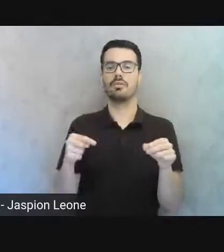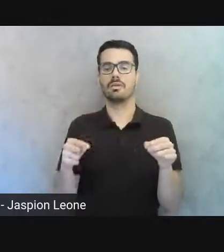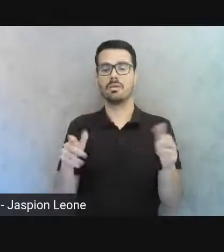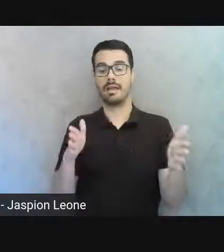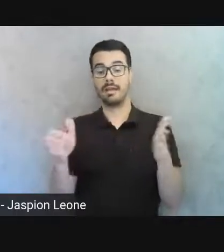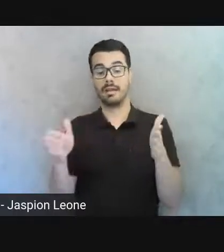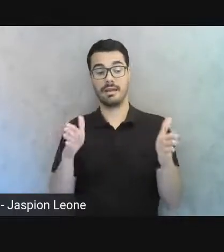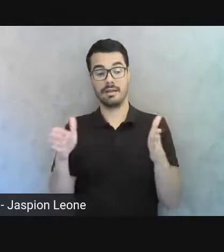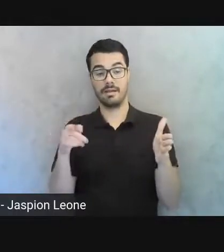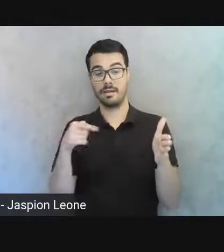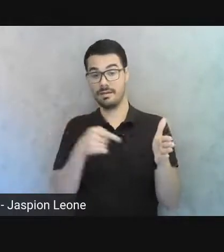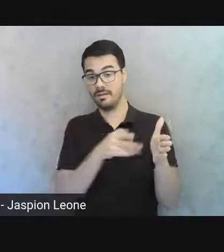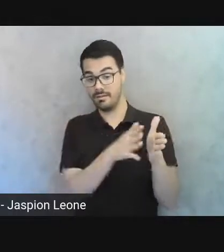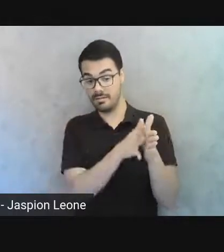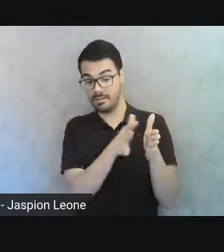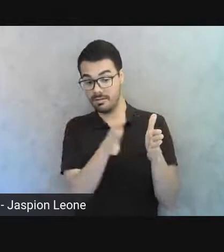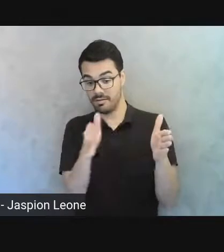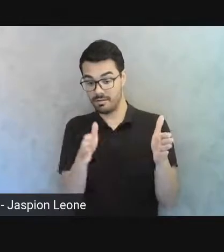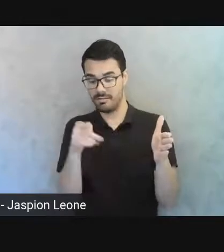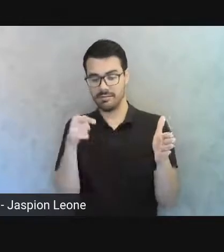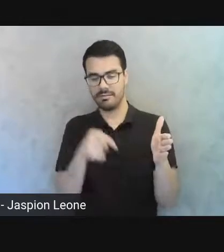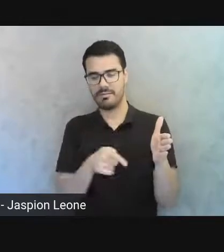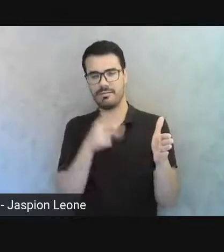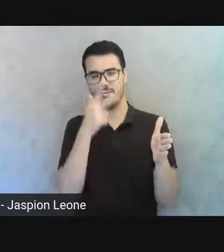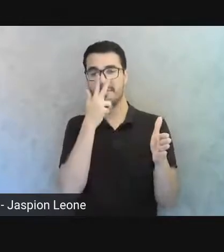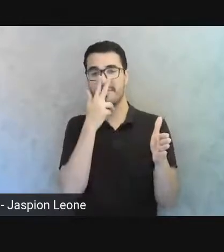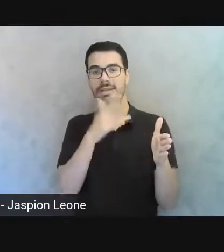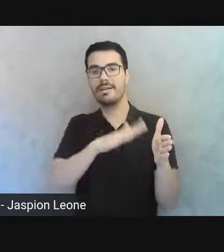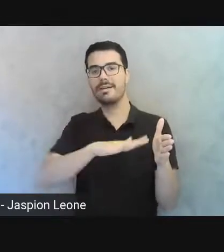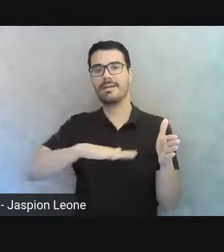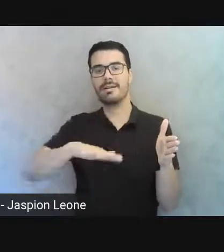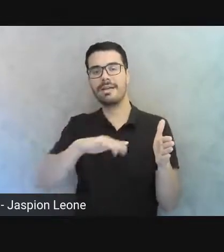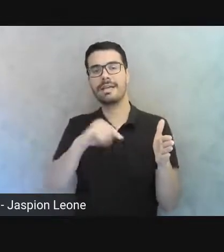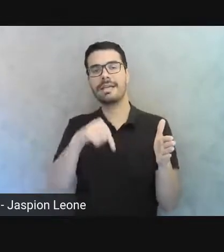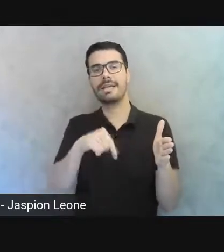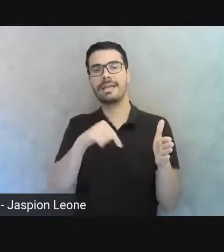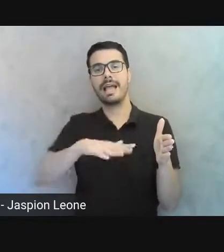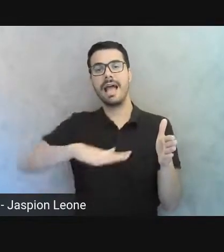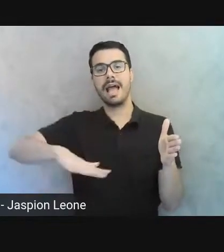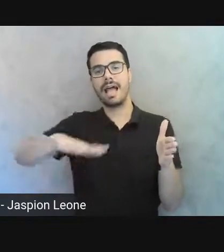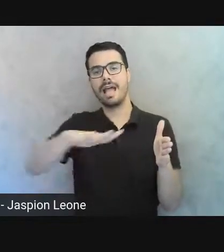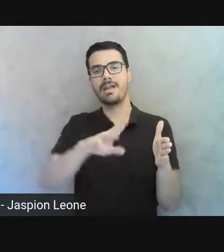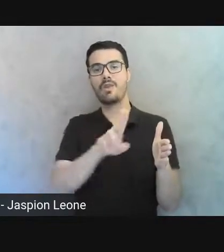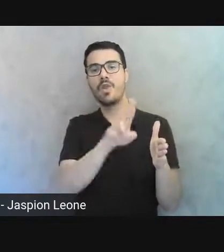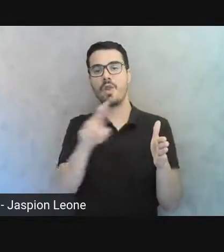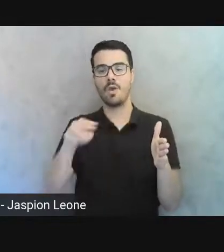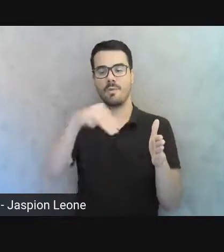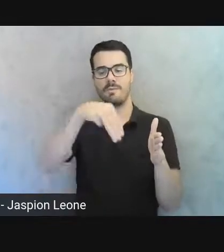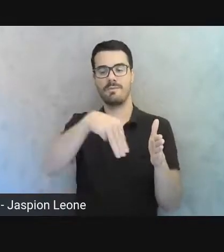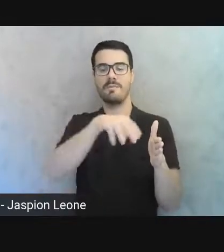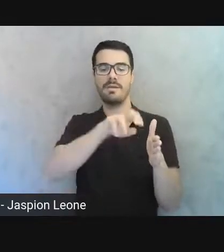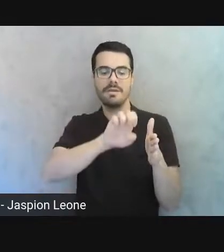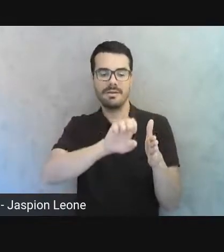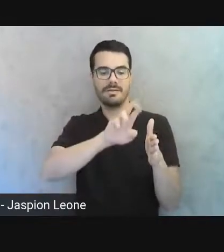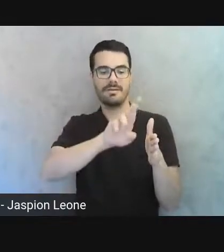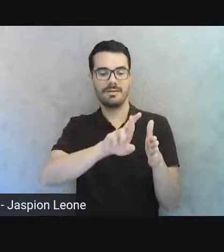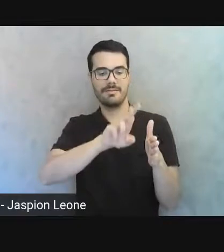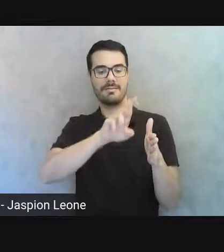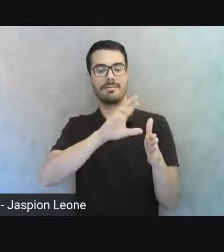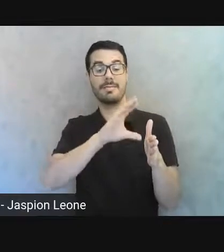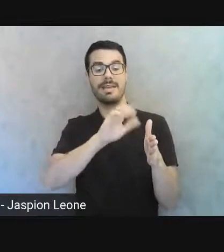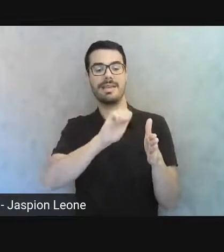ambiente em que a gente produziu um mercado de financiamento, eu gosto de usar essa expressão, muito